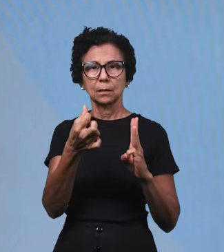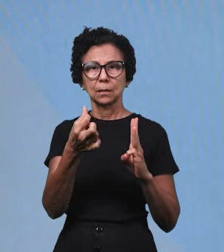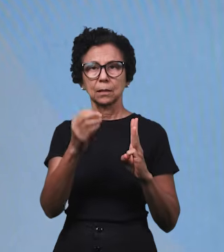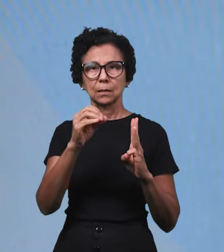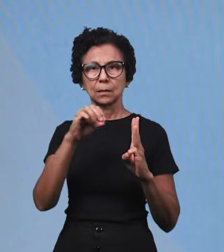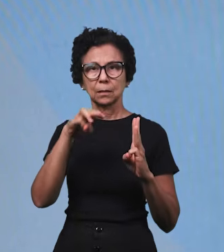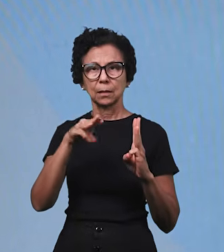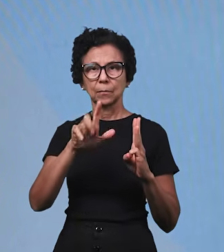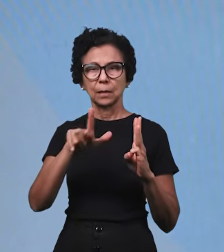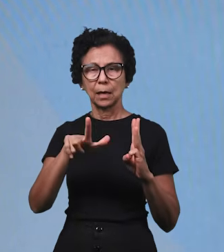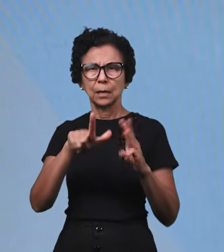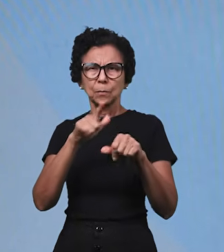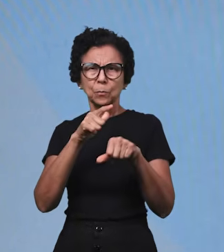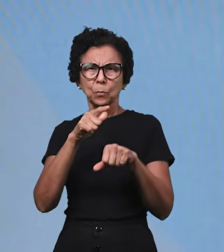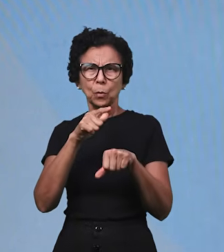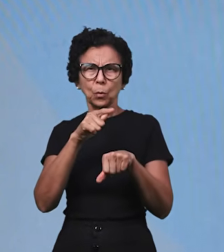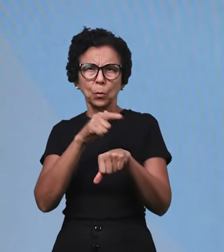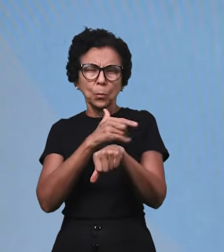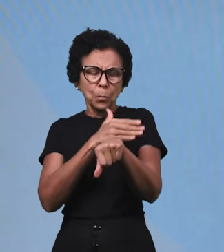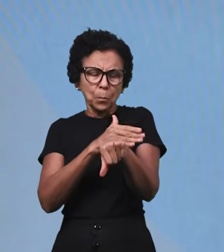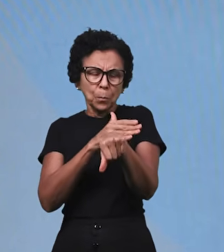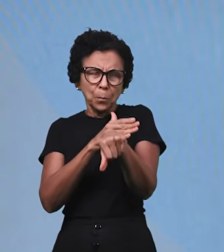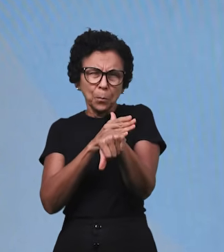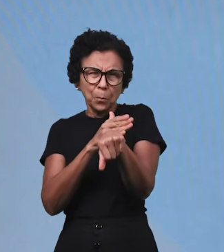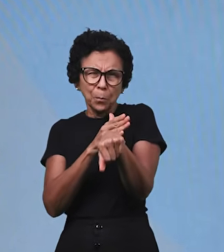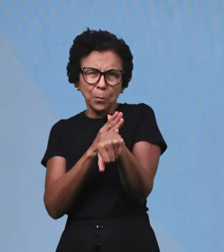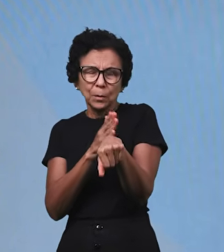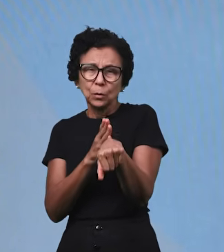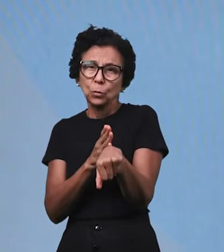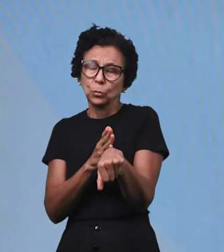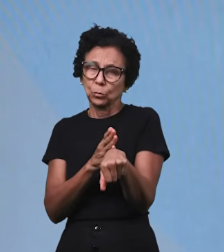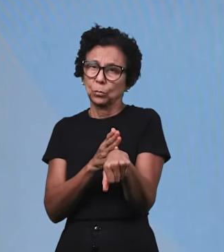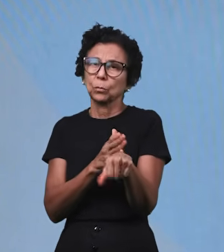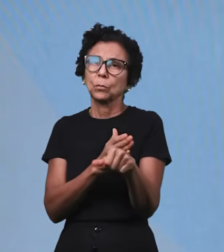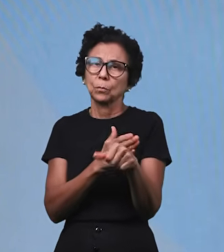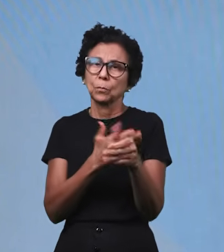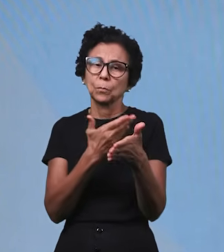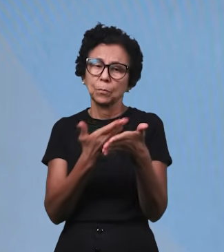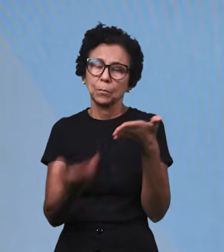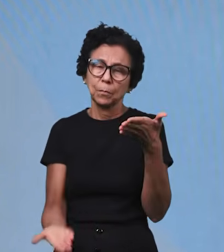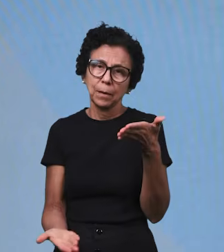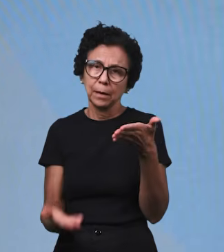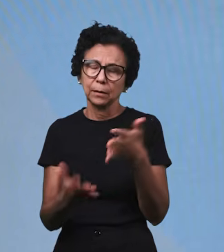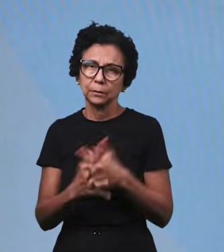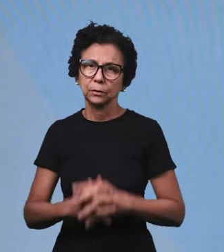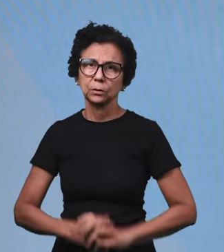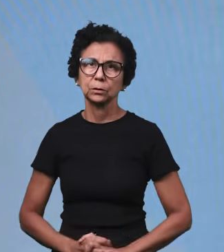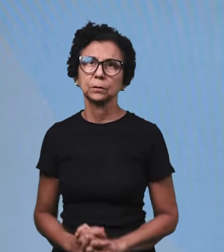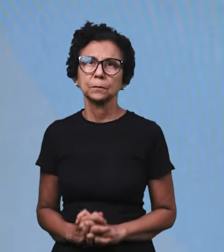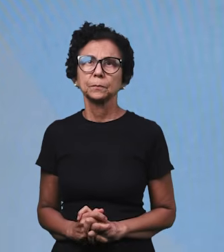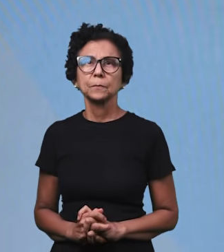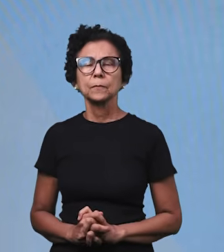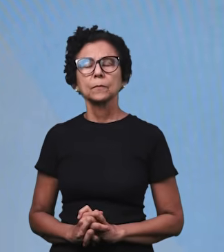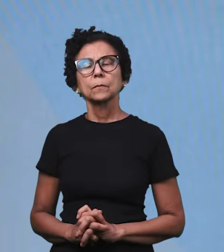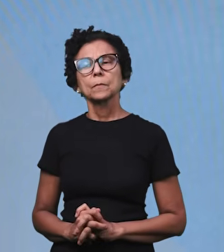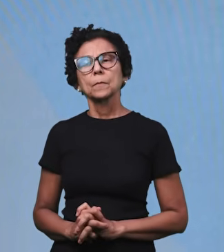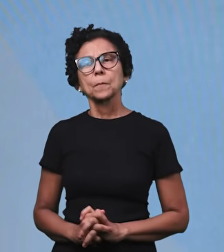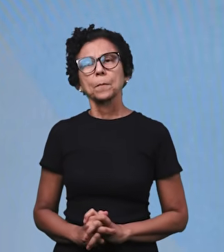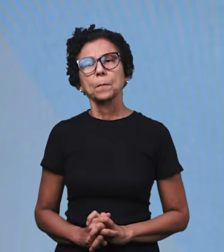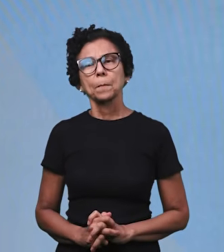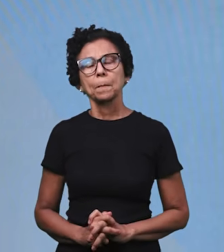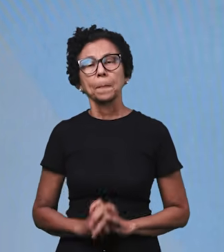ml minuto. Mas hoje a gente tem um arsenal um pouco maior para tratar a redução de